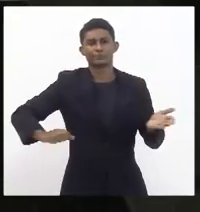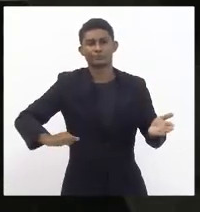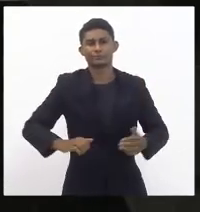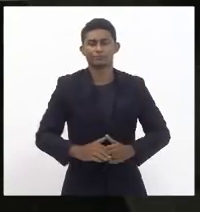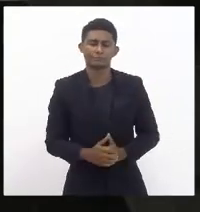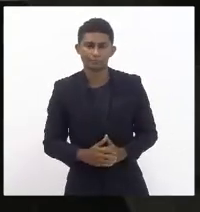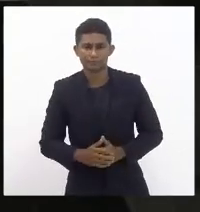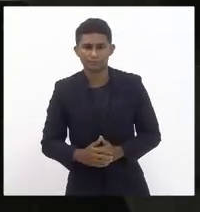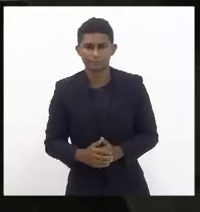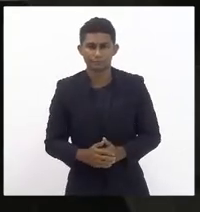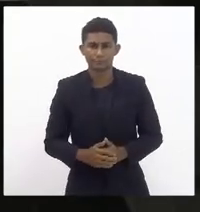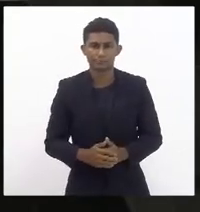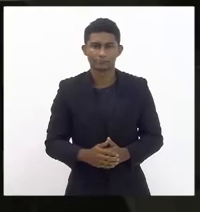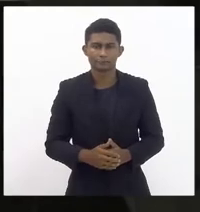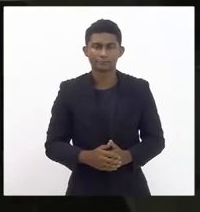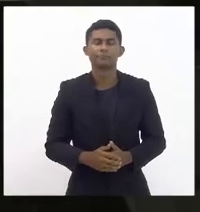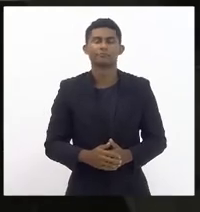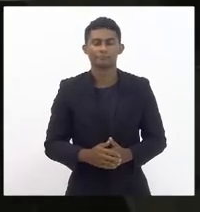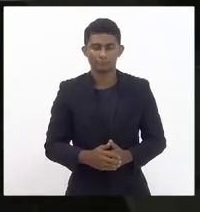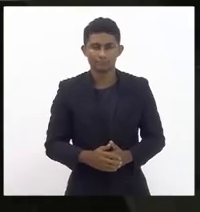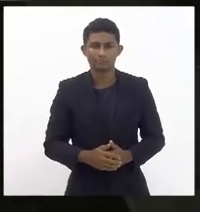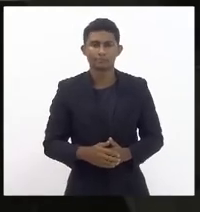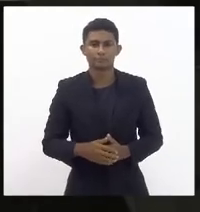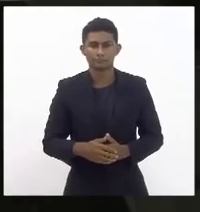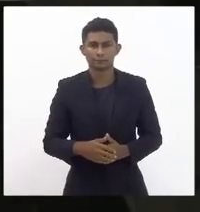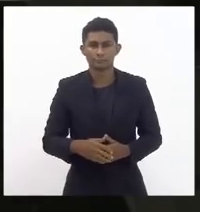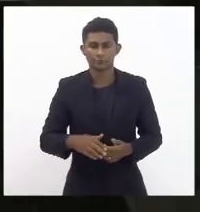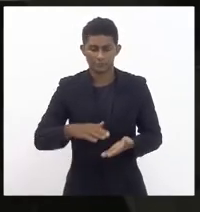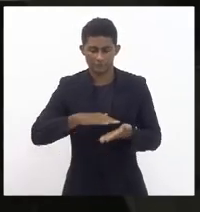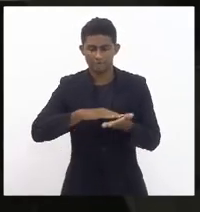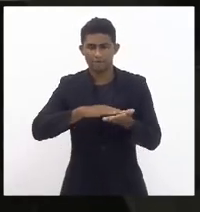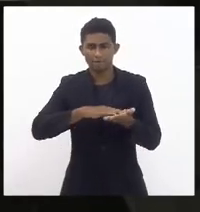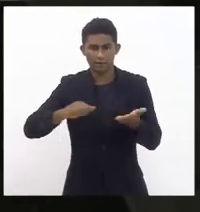ano o veto foi derrubado e